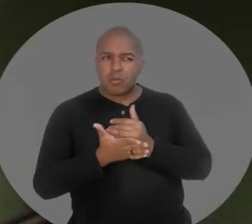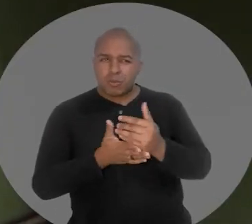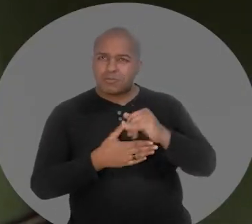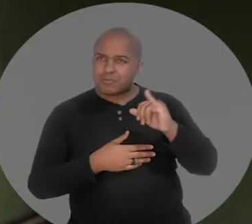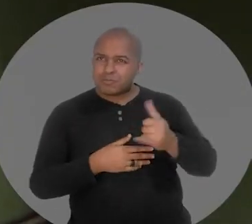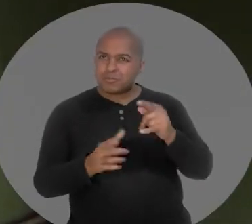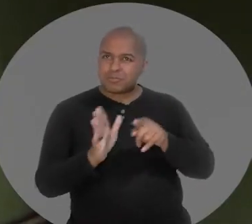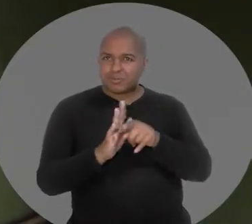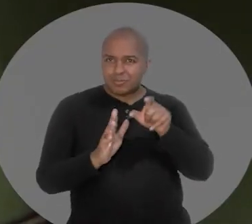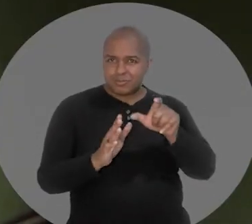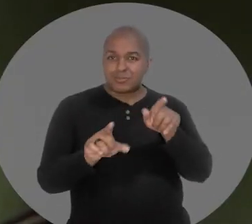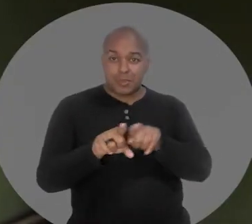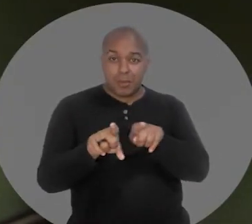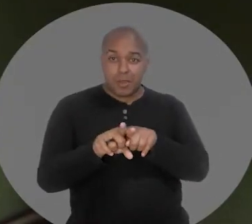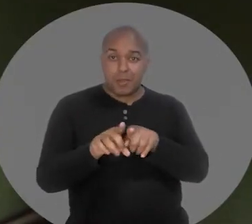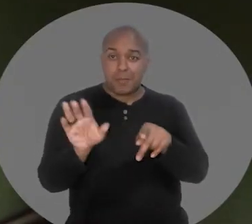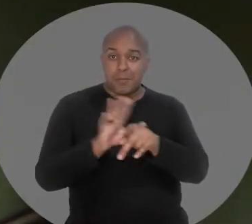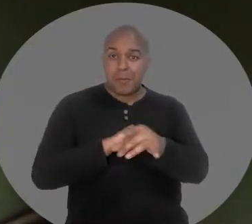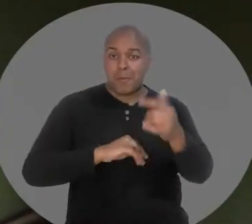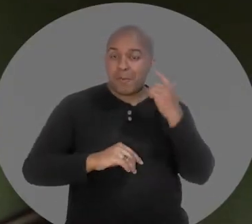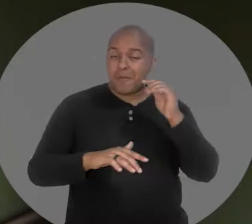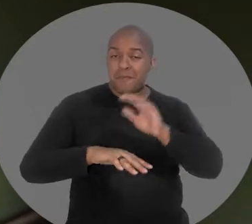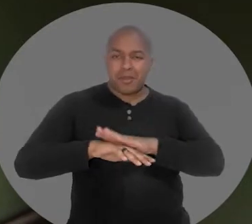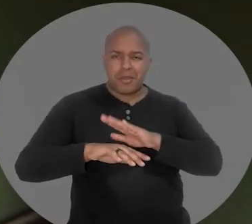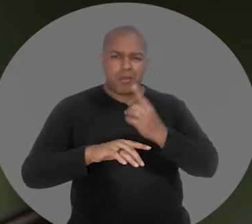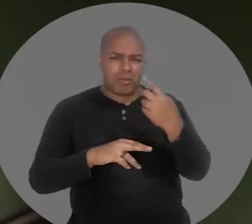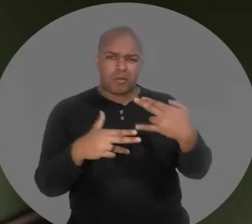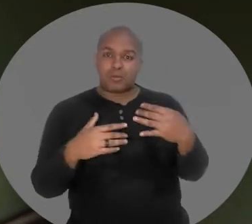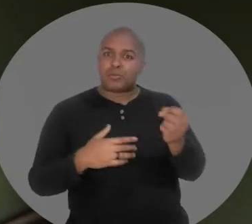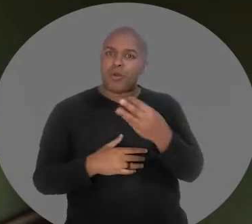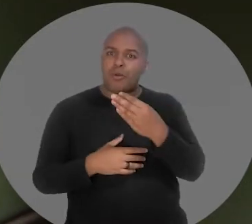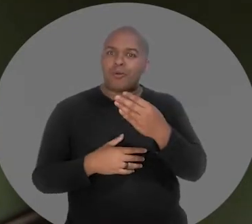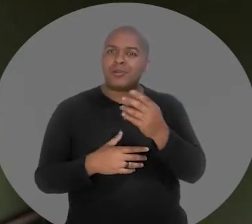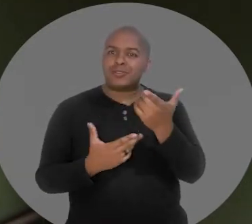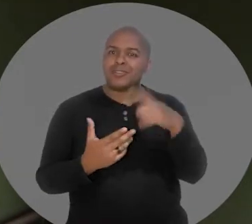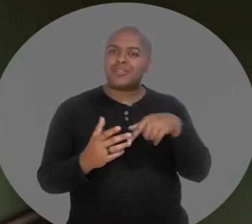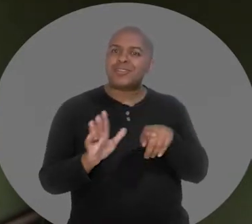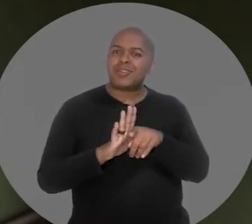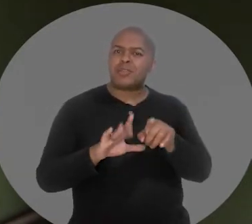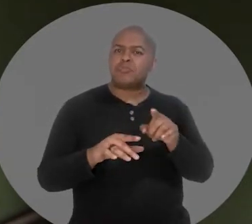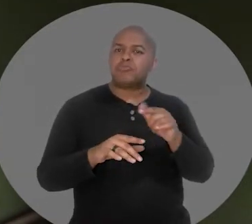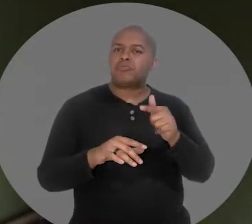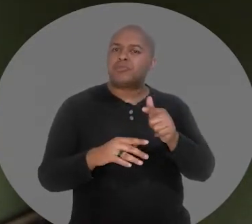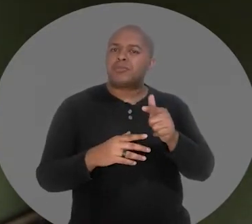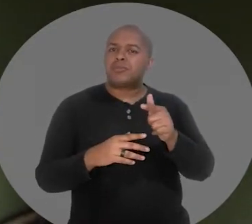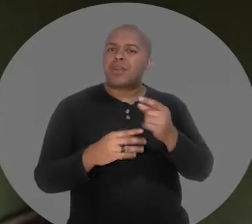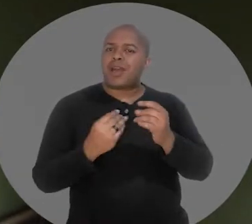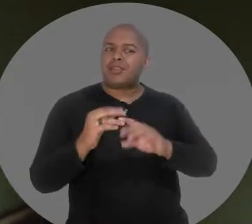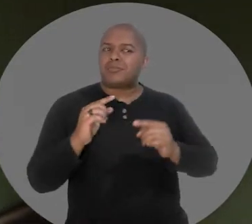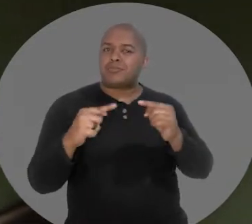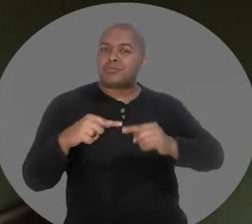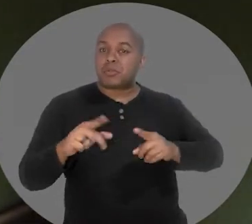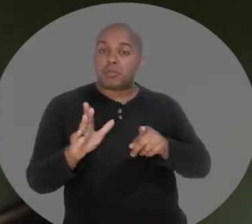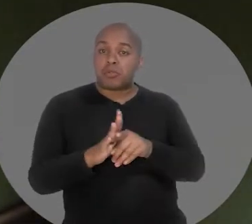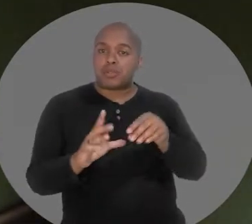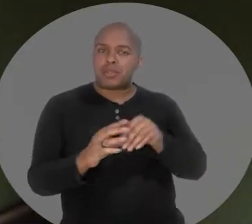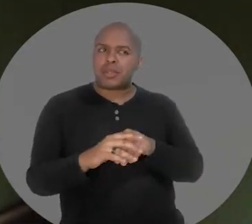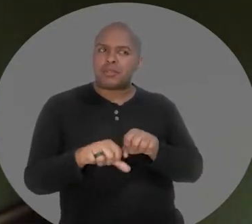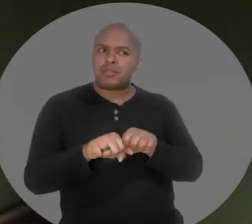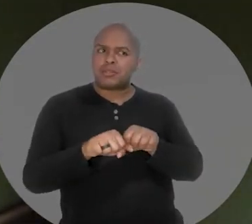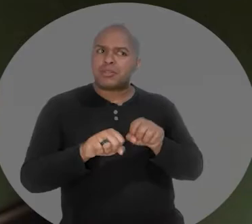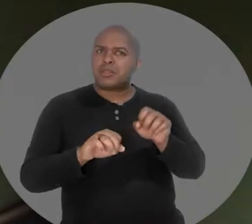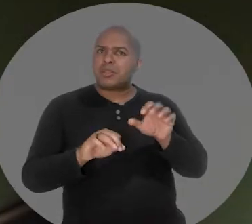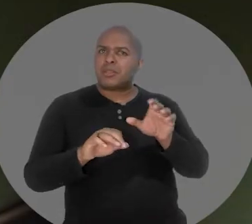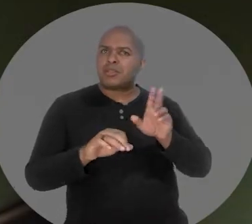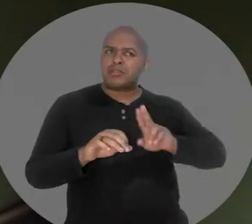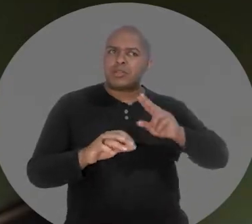deu oportunidade a ela também de fazer uma coisa inédita, né? Que não cabia na